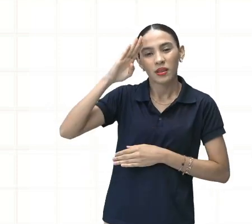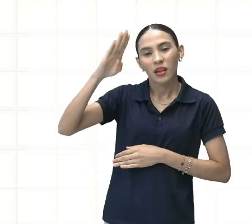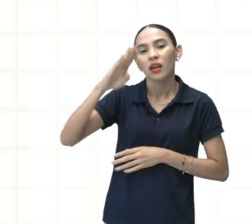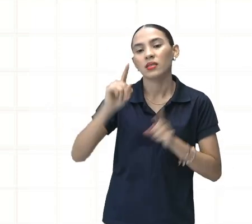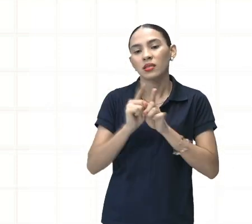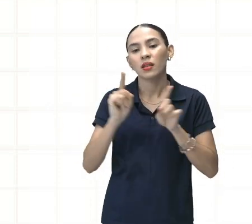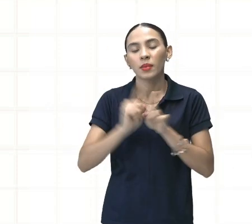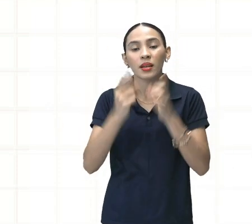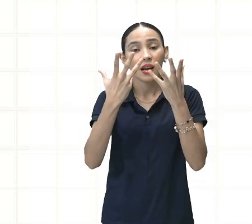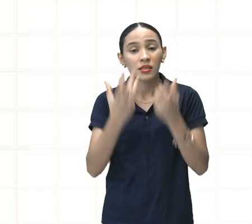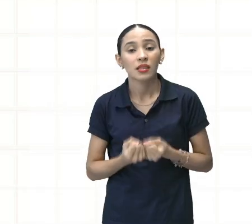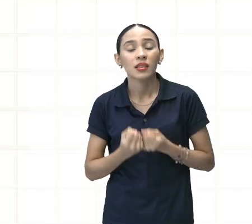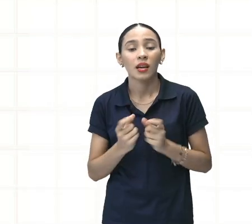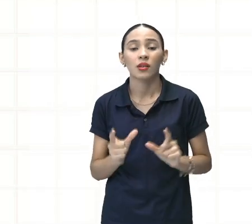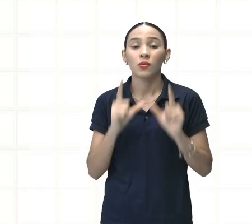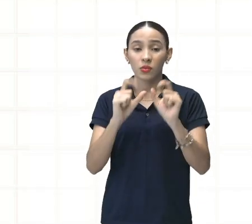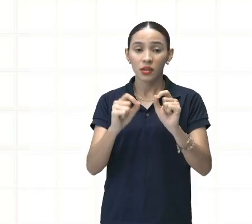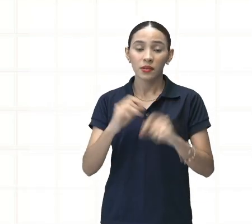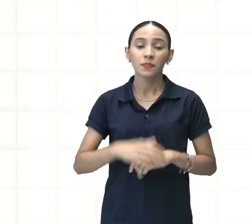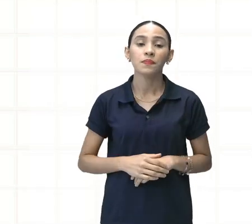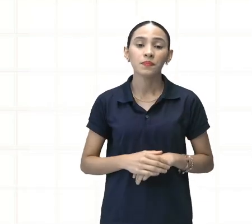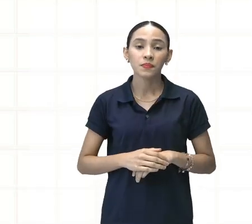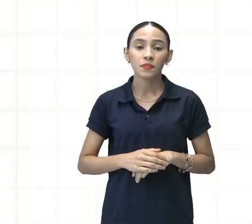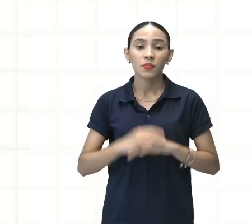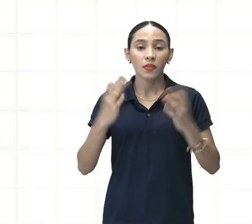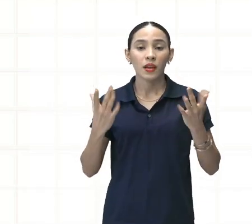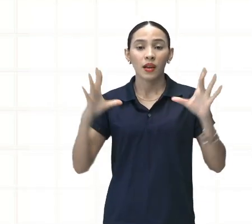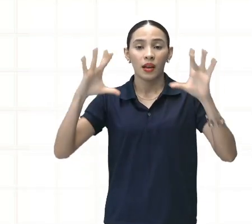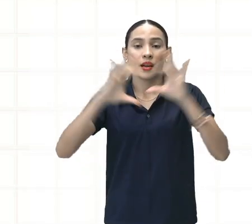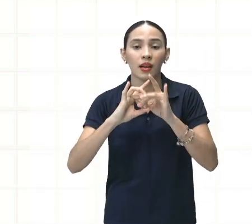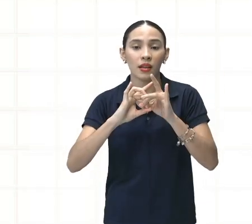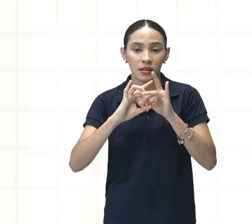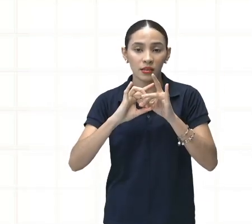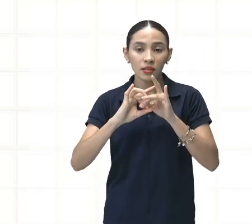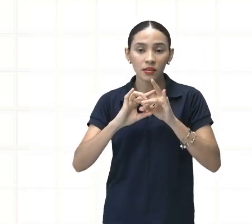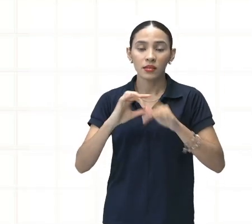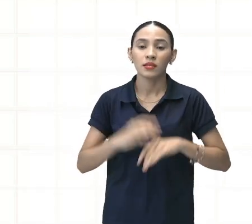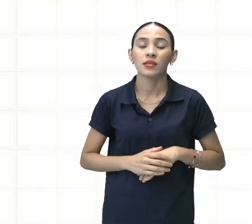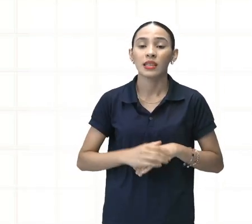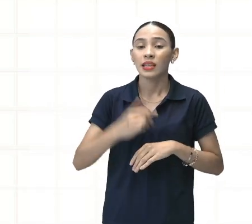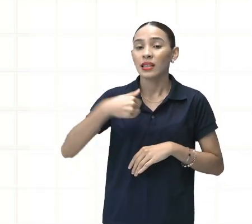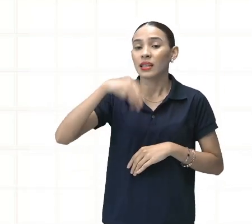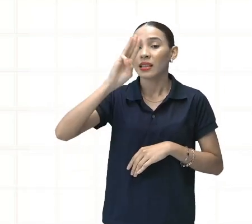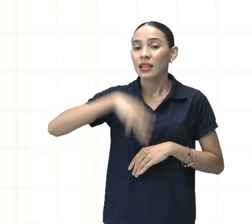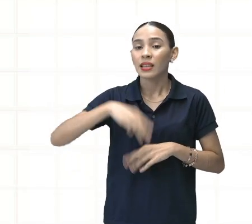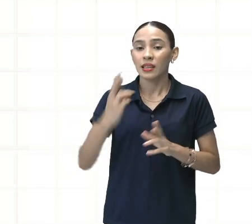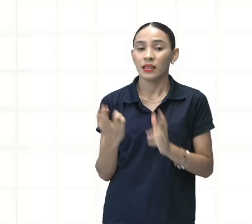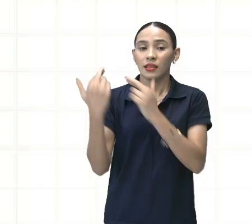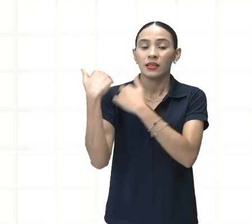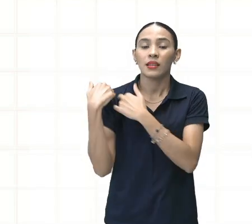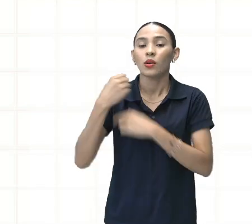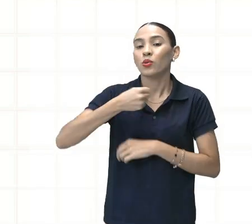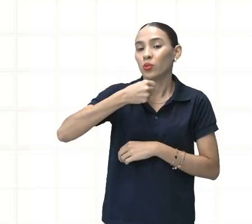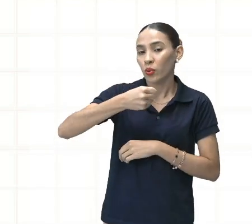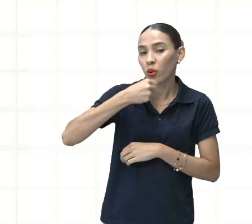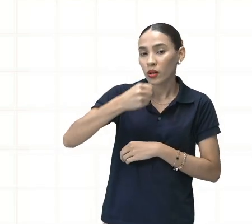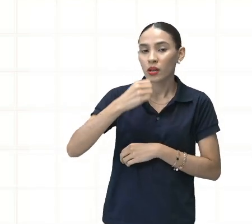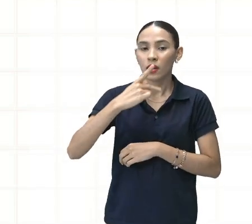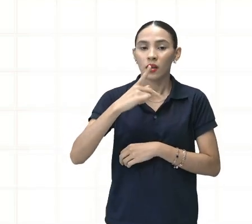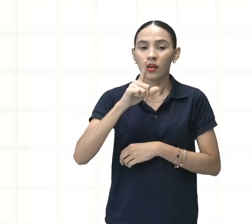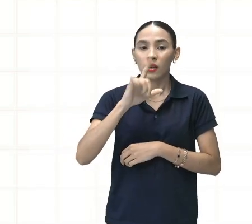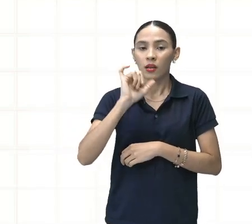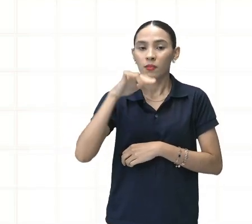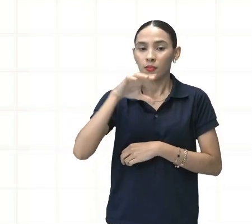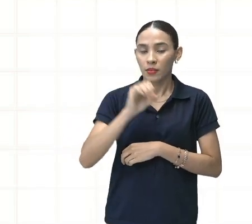também aderiram ao aliancismo. Quem liderava os integralistas era um jornalista chamado Plínio